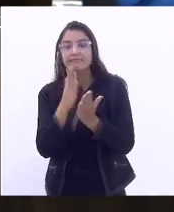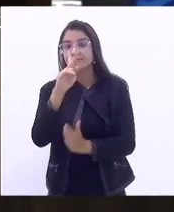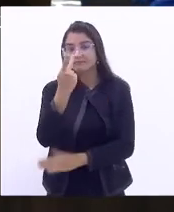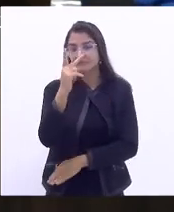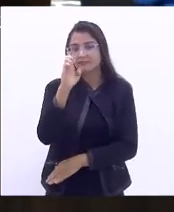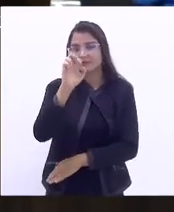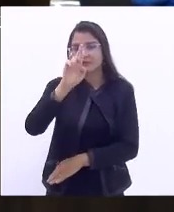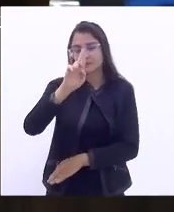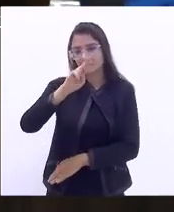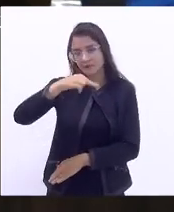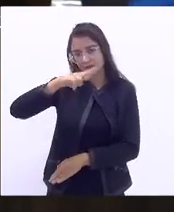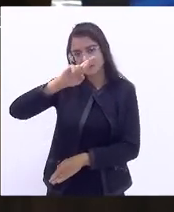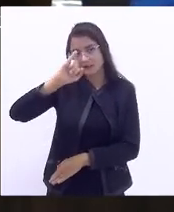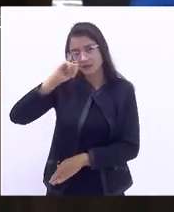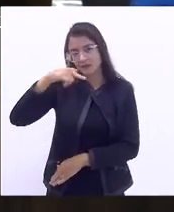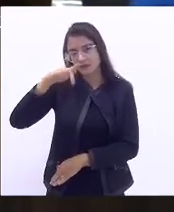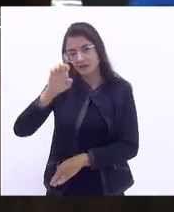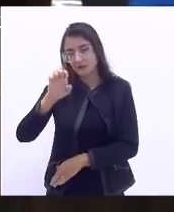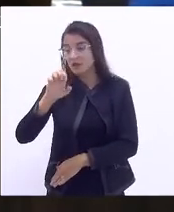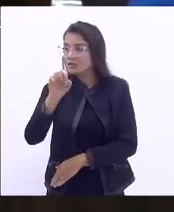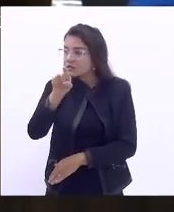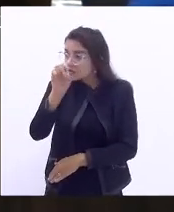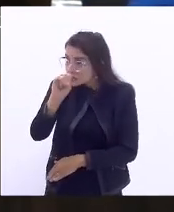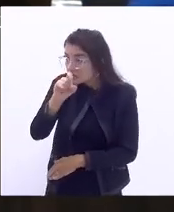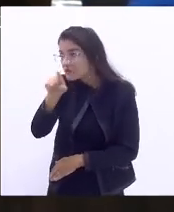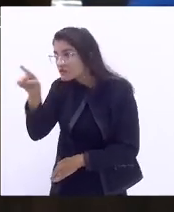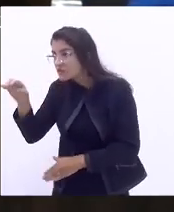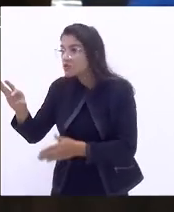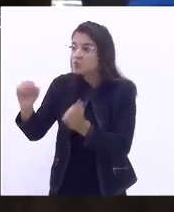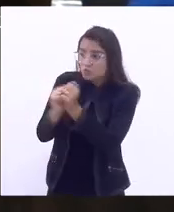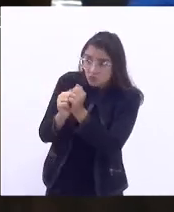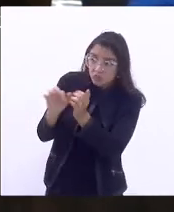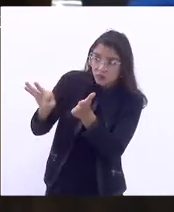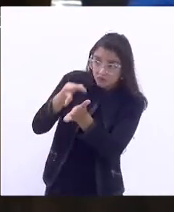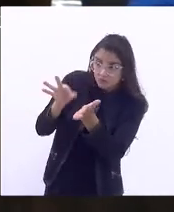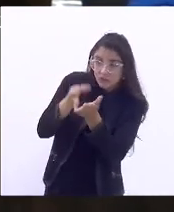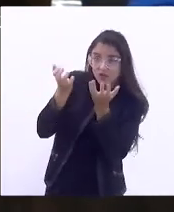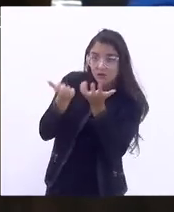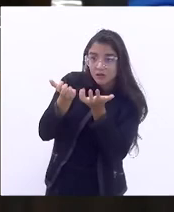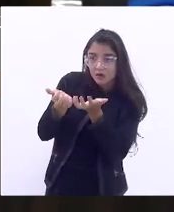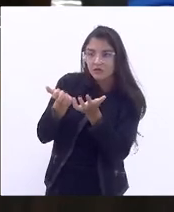com a autoria naquele dia, e queira assinar, aqui,